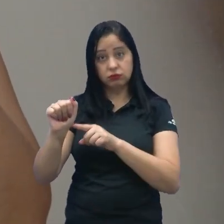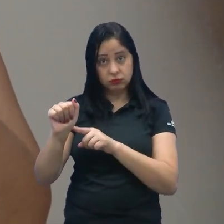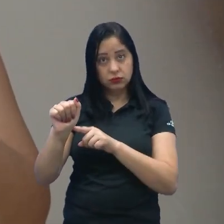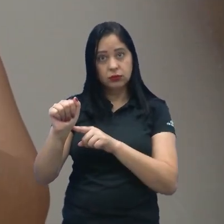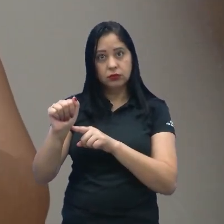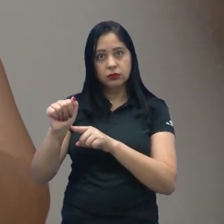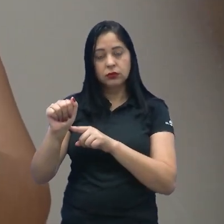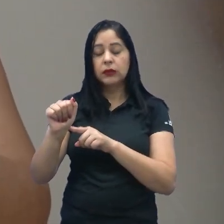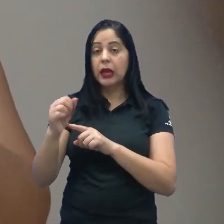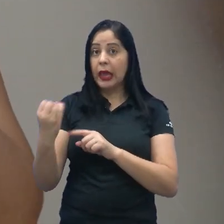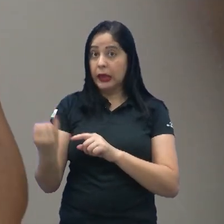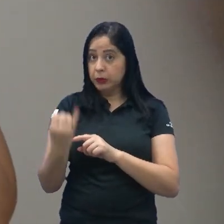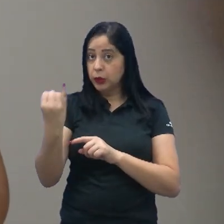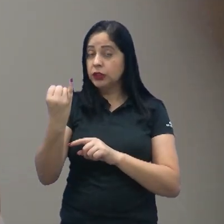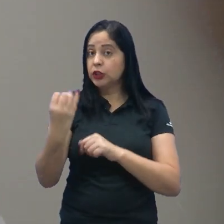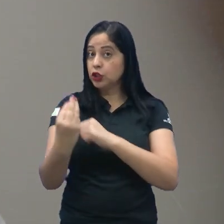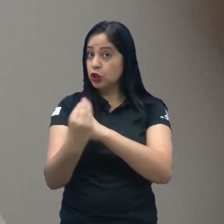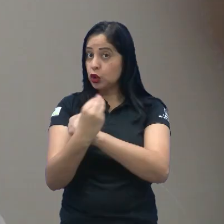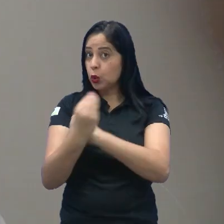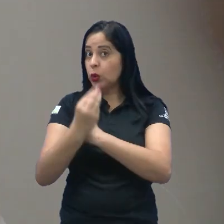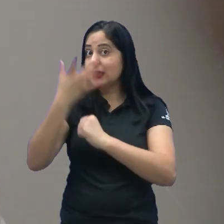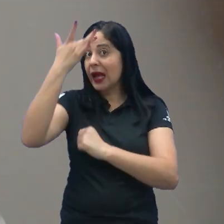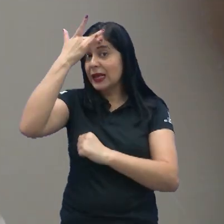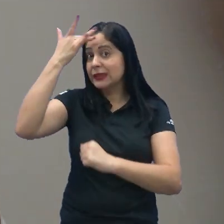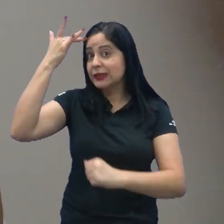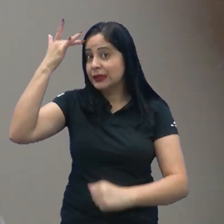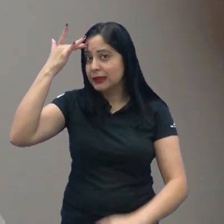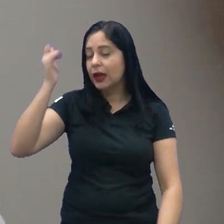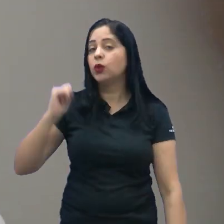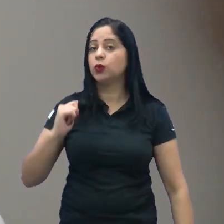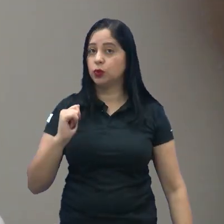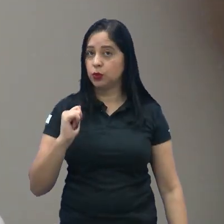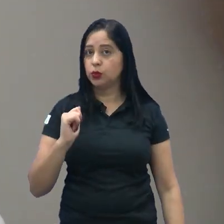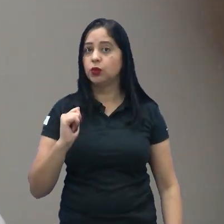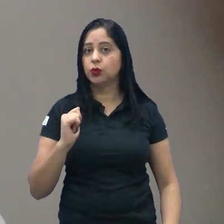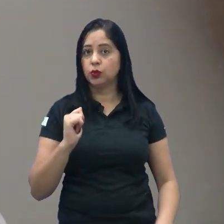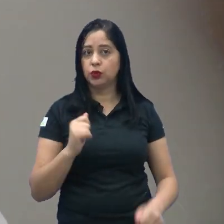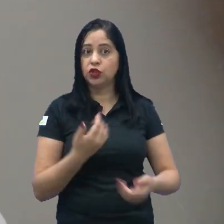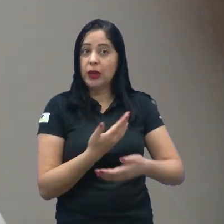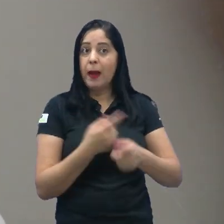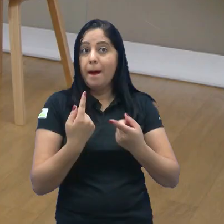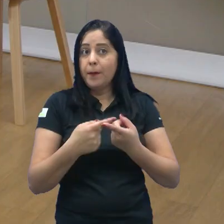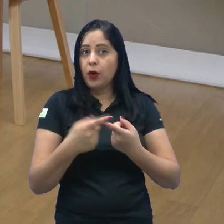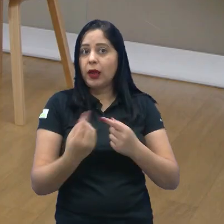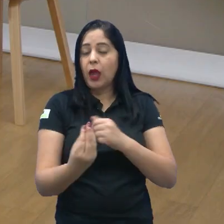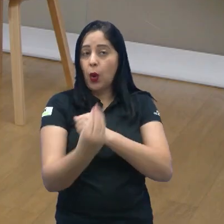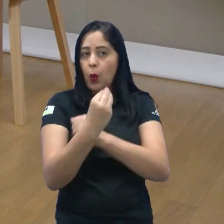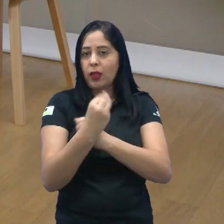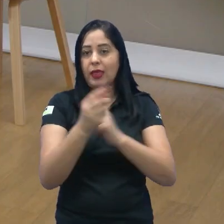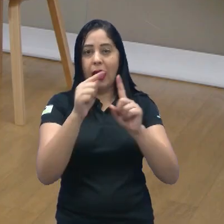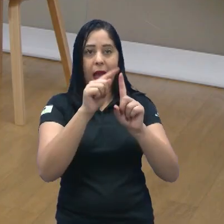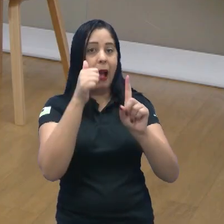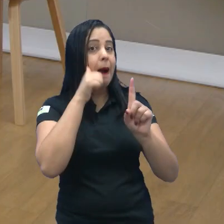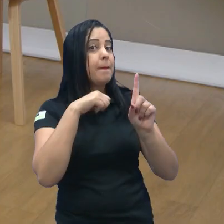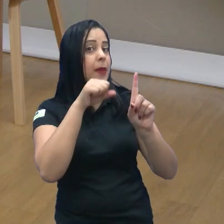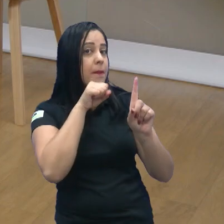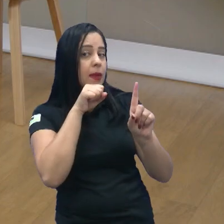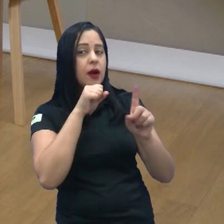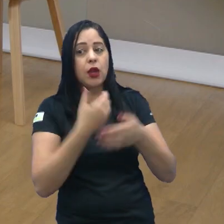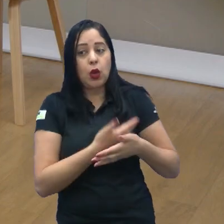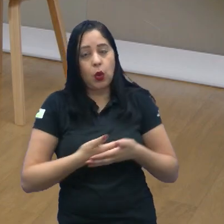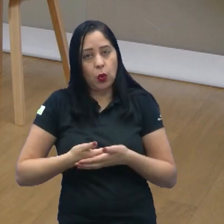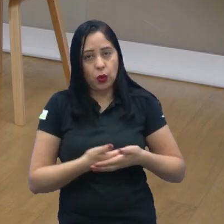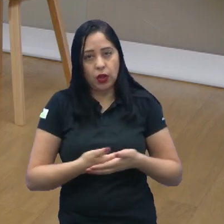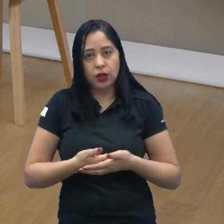o cuidado com a saúde mental é essencial para a mamãe e para o bebê. Não é isso, Vanessa? Isso mesmo. Nossa, muito bacana